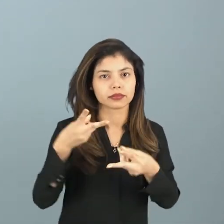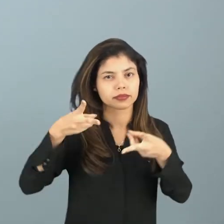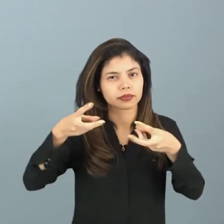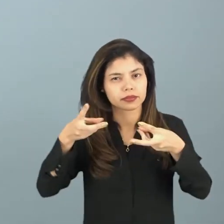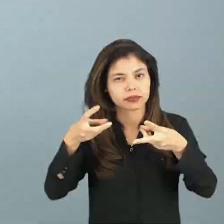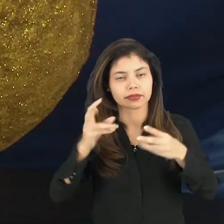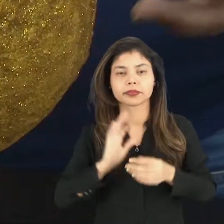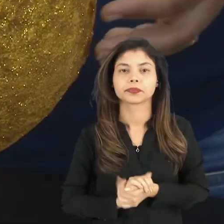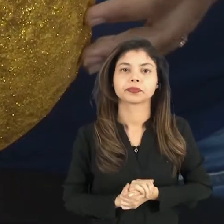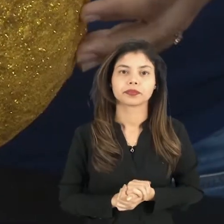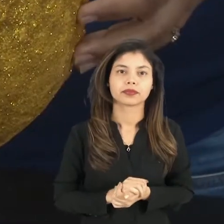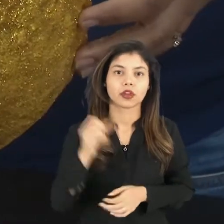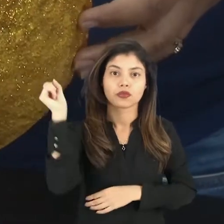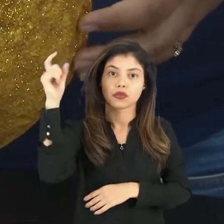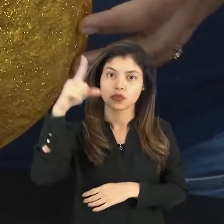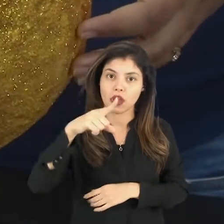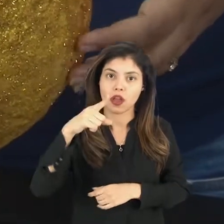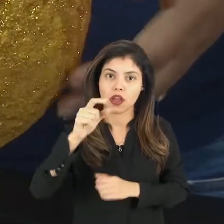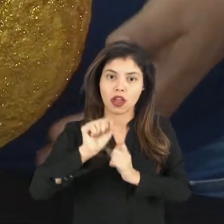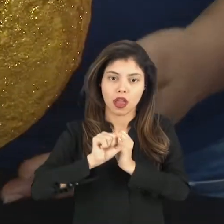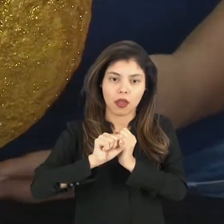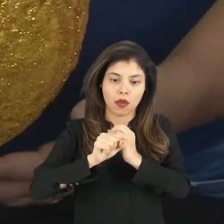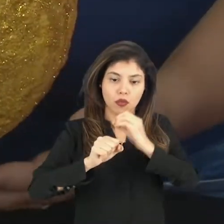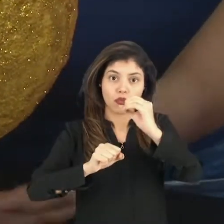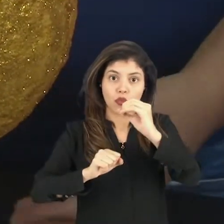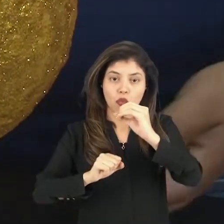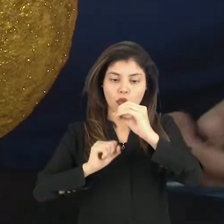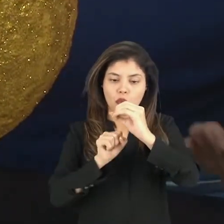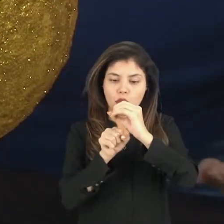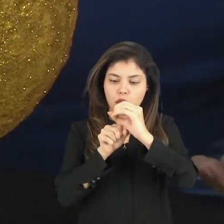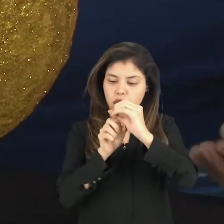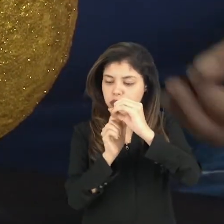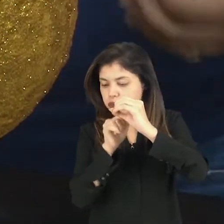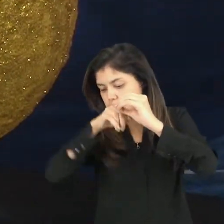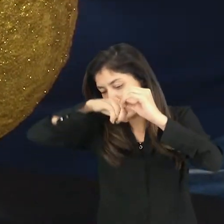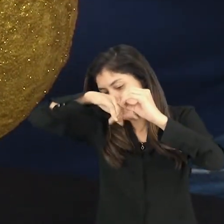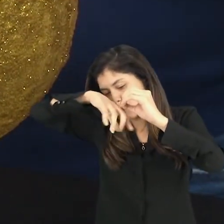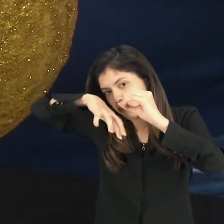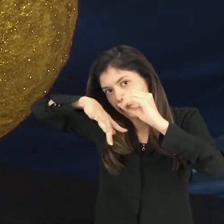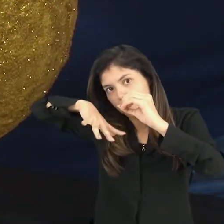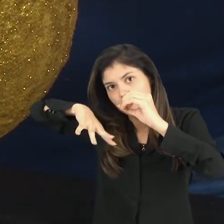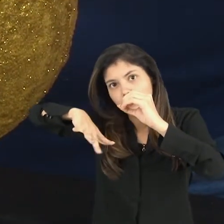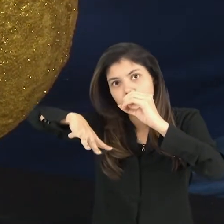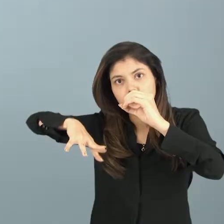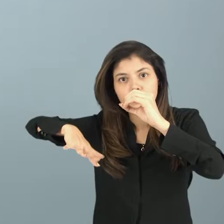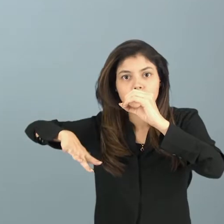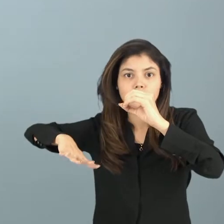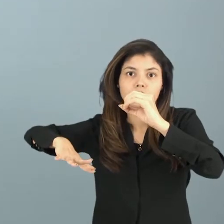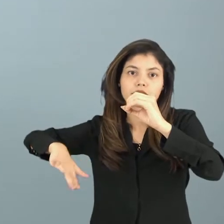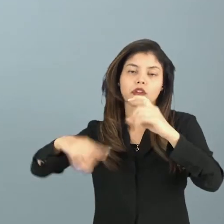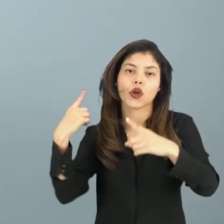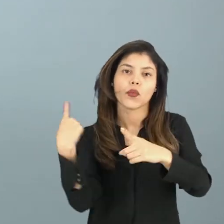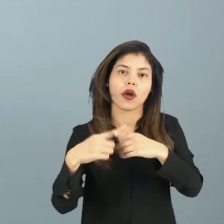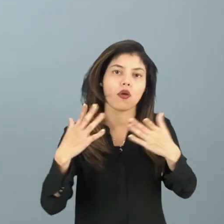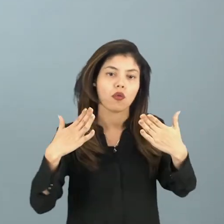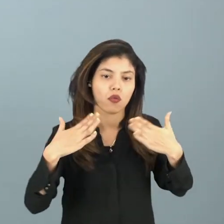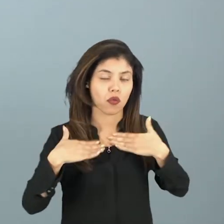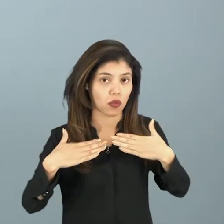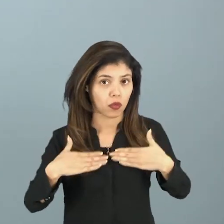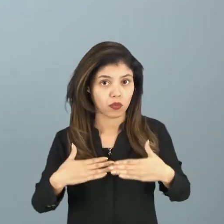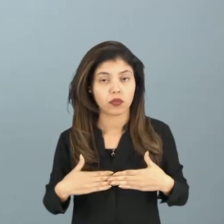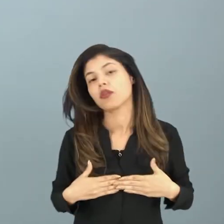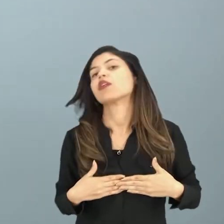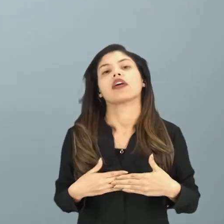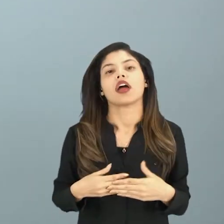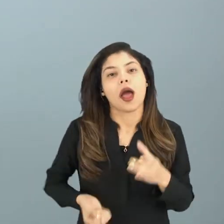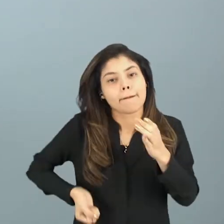podem ver, o Sol ele emite muita luz. Por quê? Porque ele é um corpo que